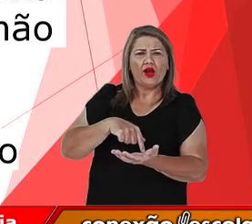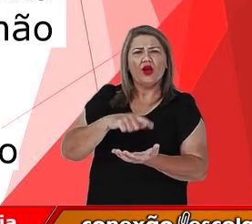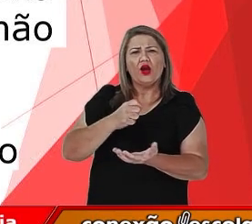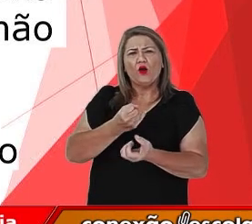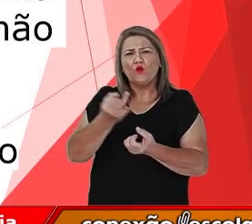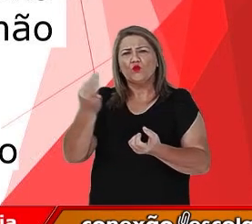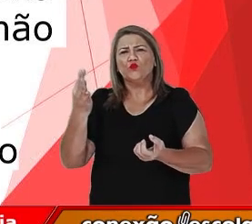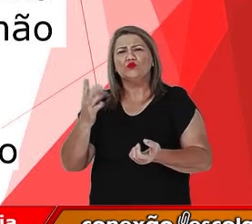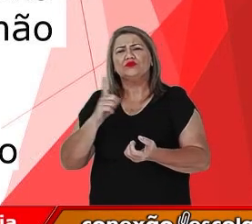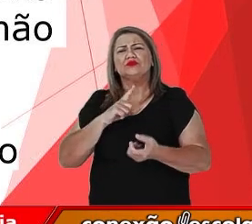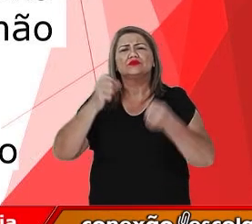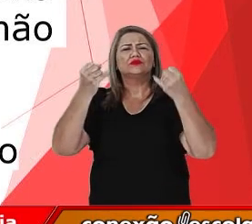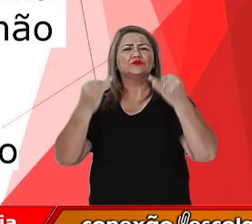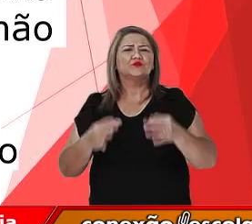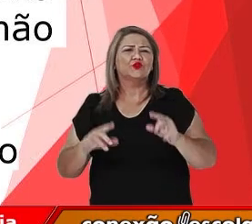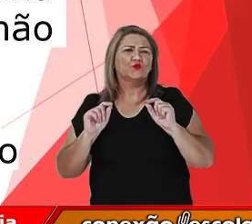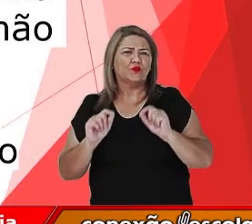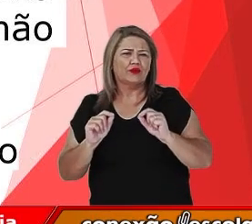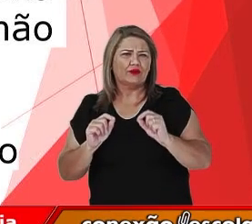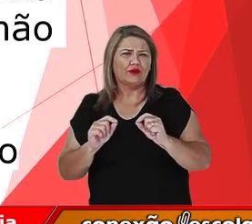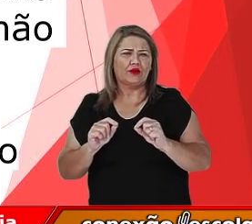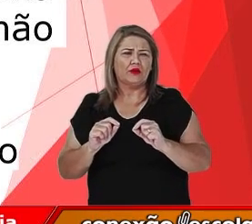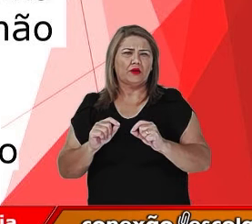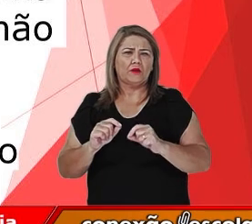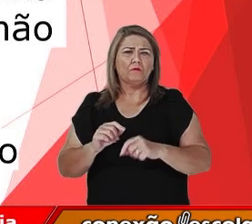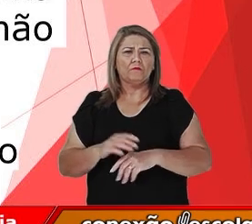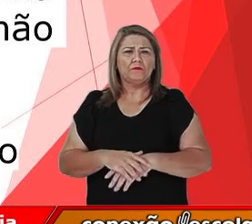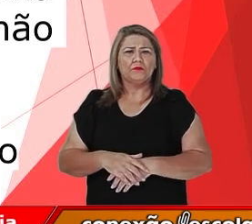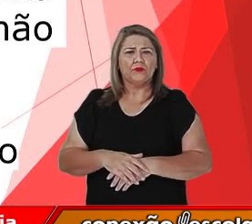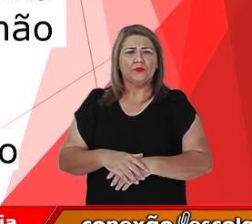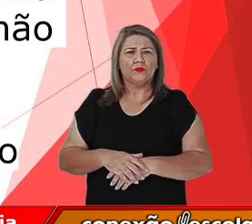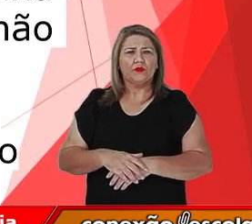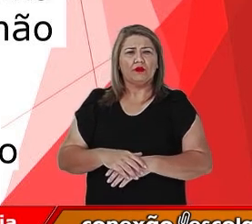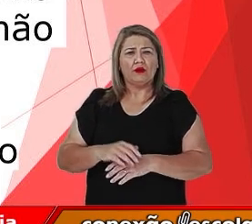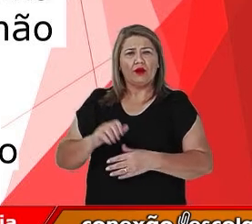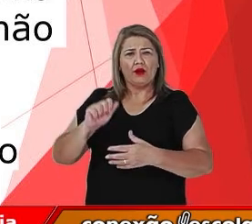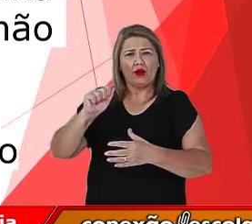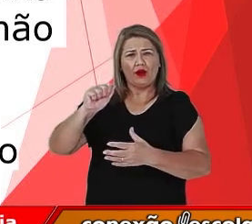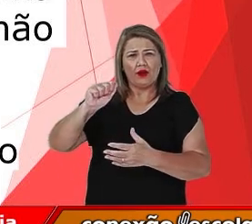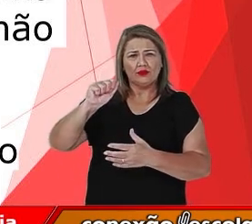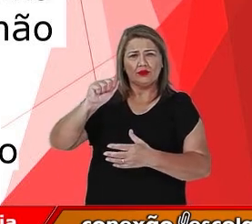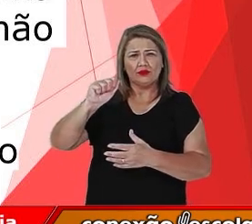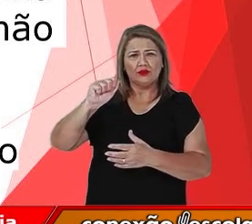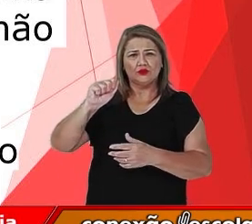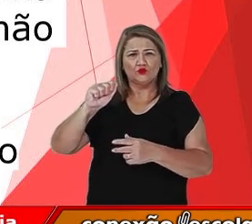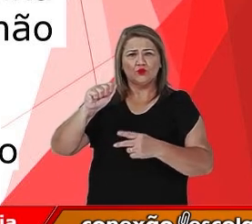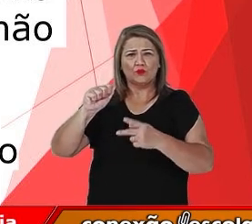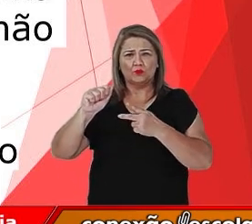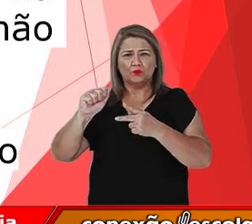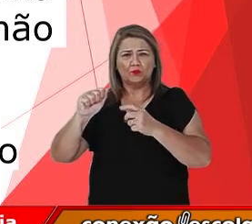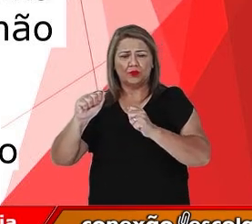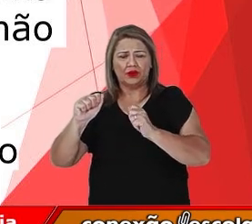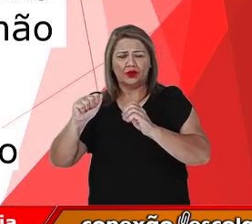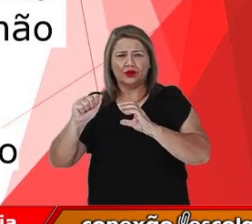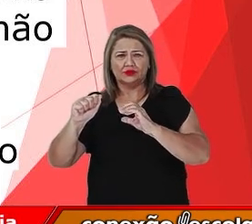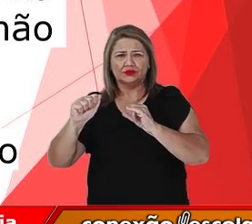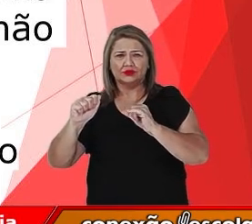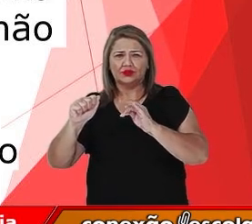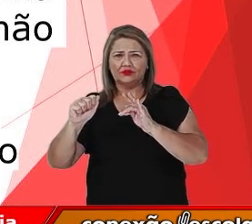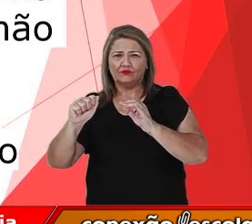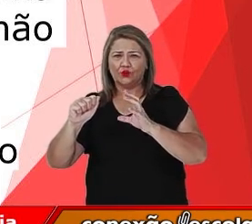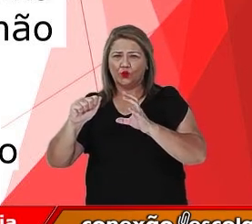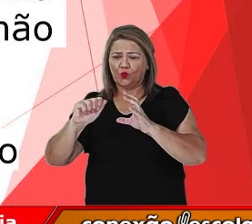oceano ele é muito mais um pedacinho do Atlântico e do Pacífico do que, de fato, um